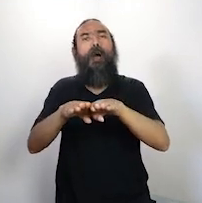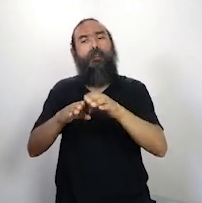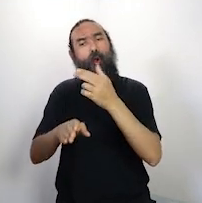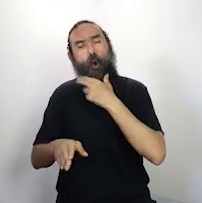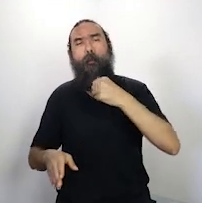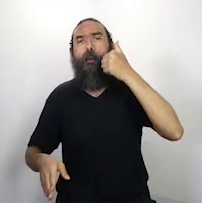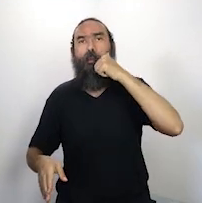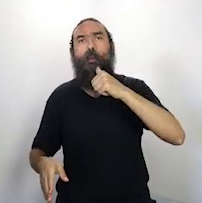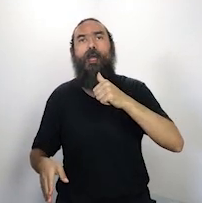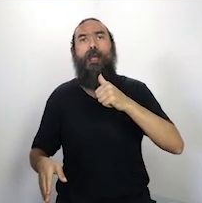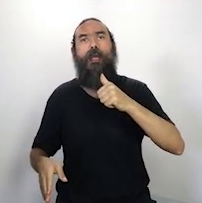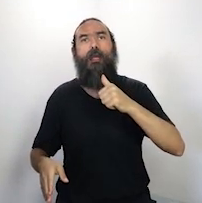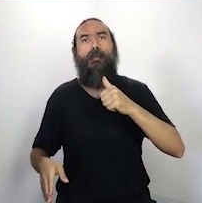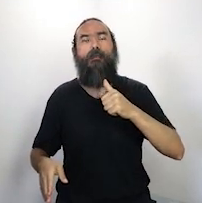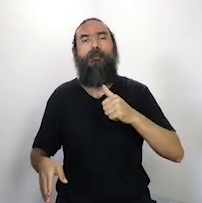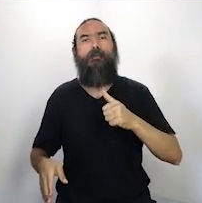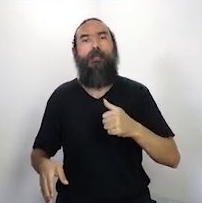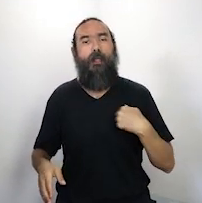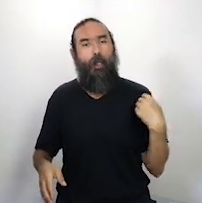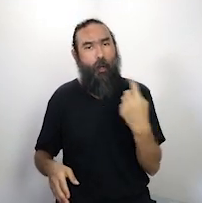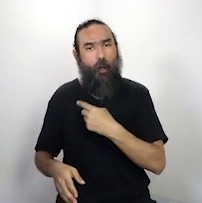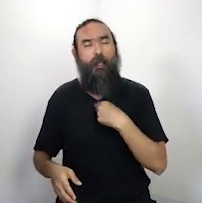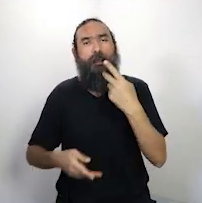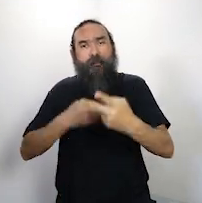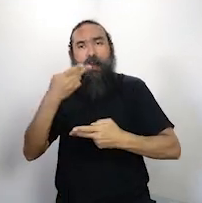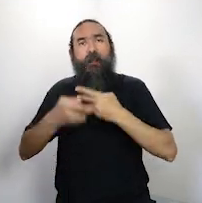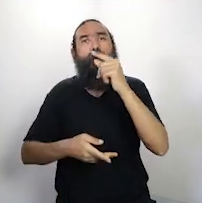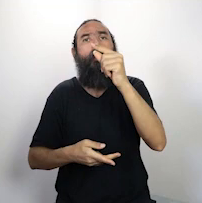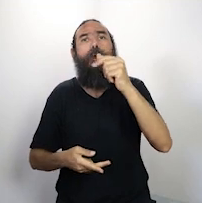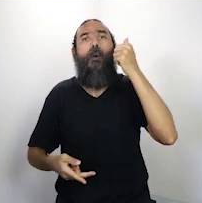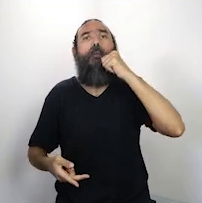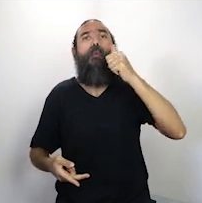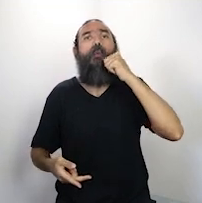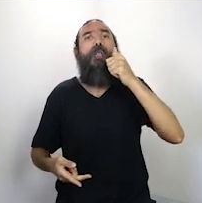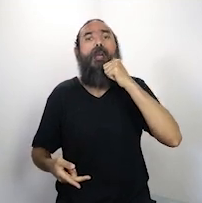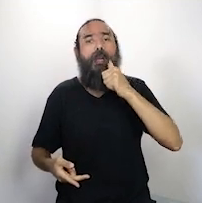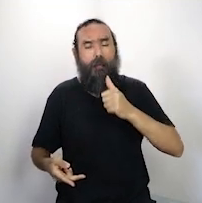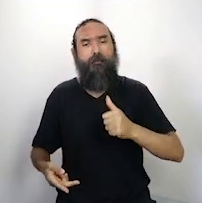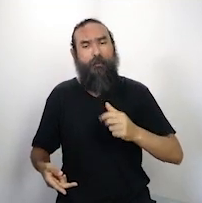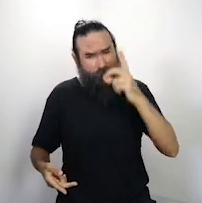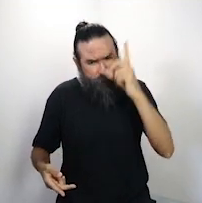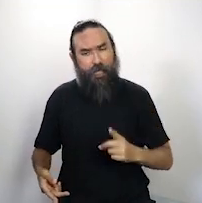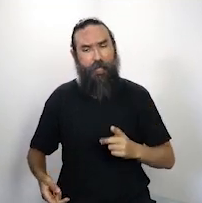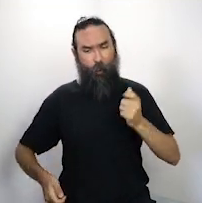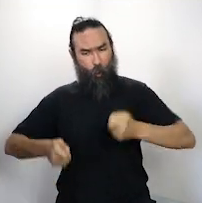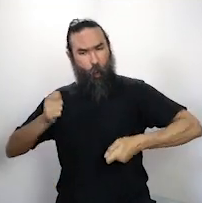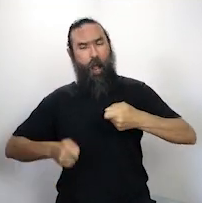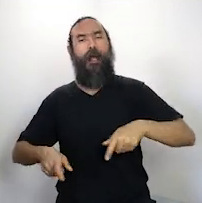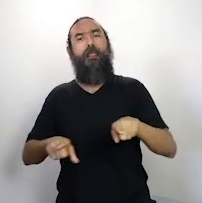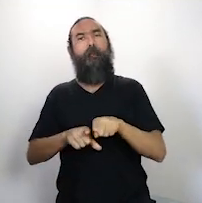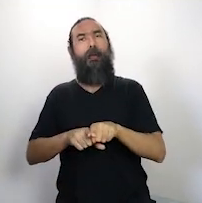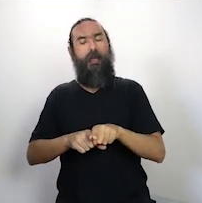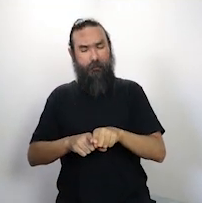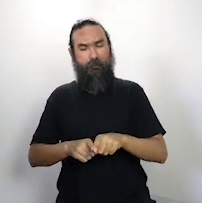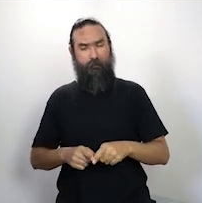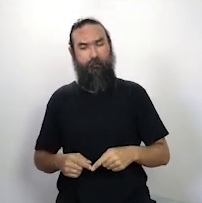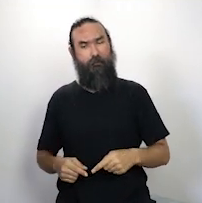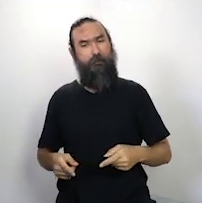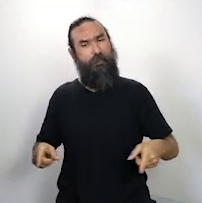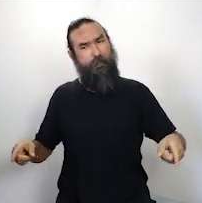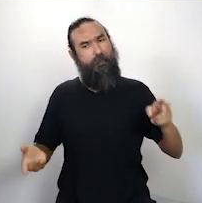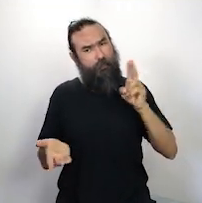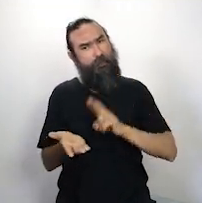leis, pelos nossos ideais, esse é o Baque Mulher. Hoje a gente se fala, se questiona onde é o lugar da mulher no maracatu, porque eu estou na frente de uma